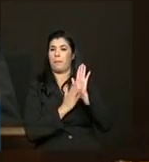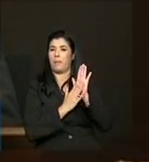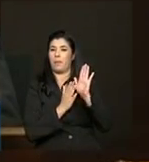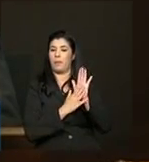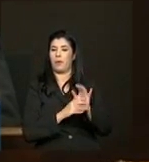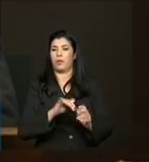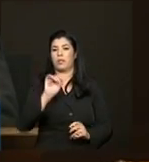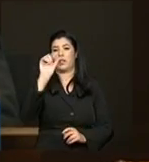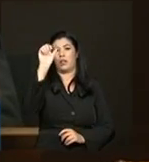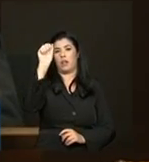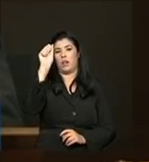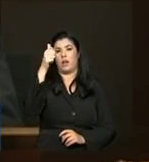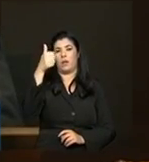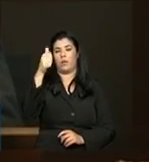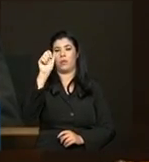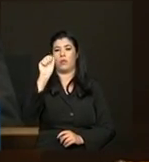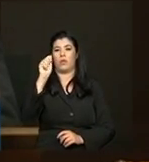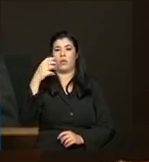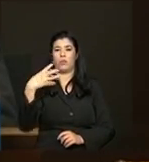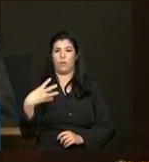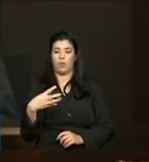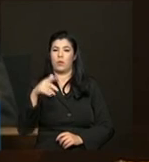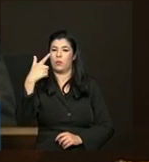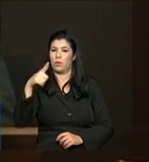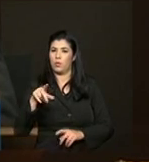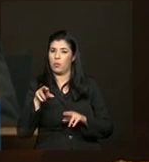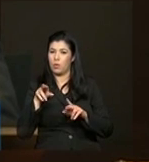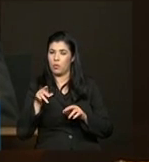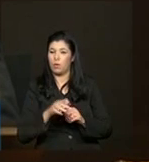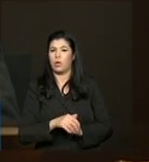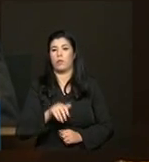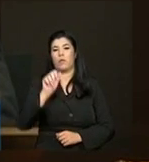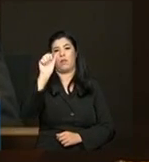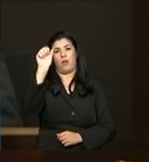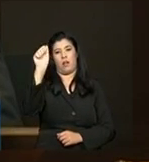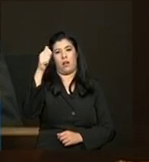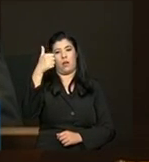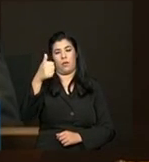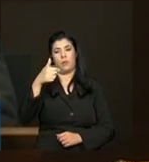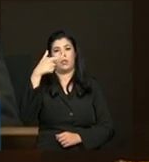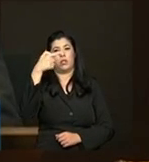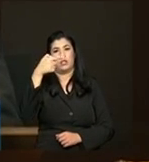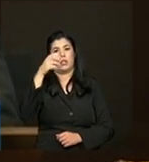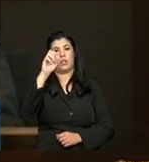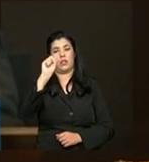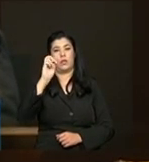sublotes A1 e A4, repetindo os valores: sublote A1,